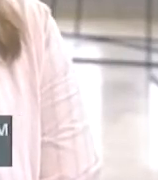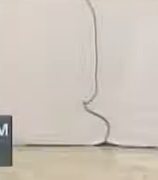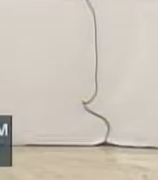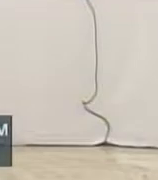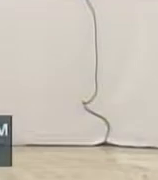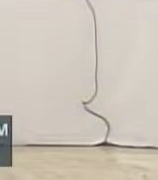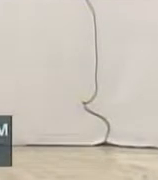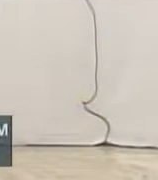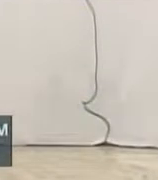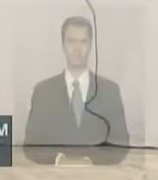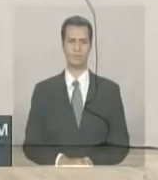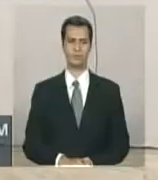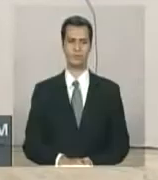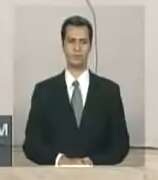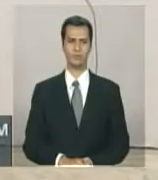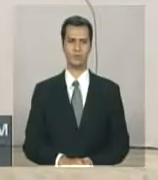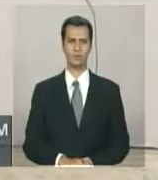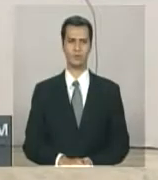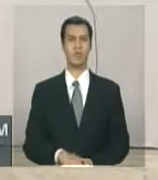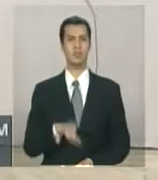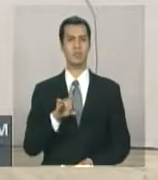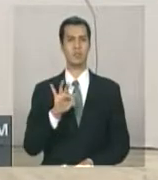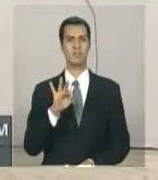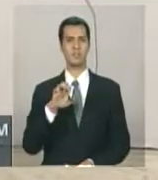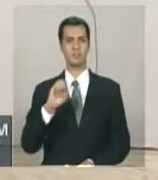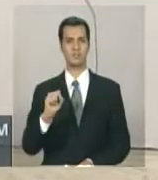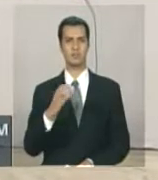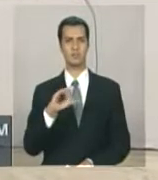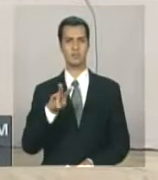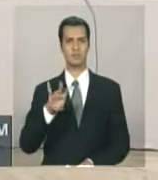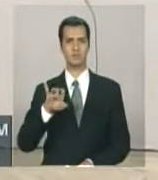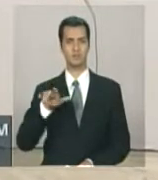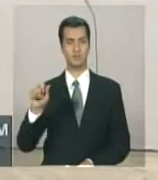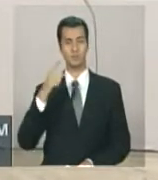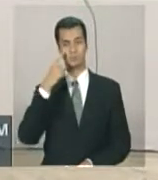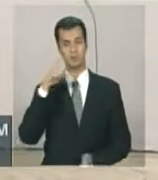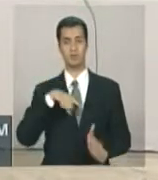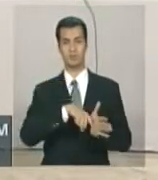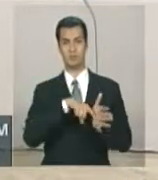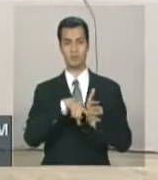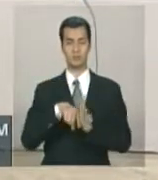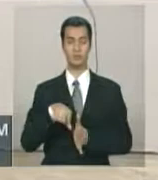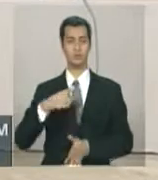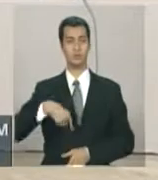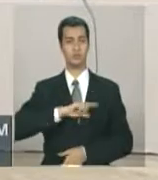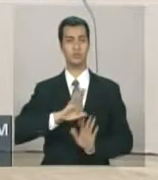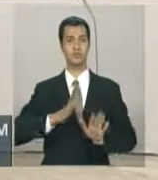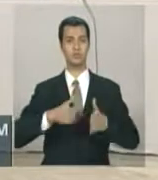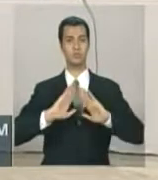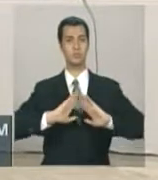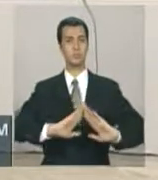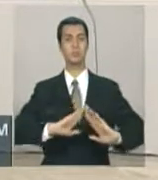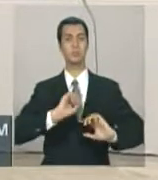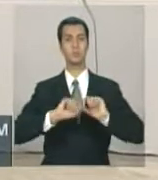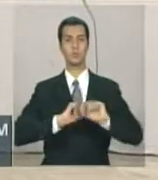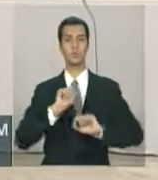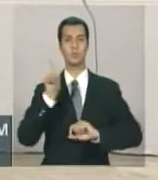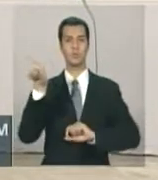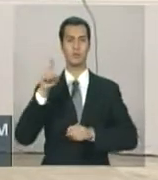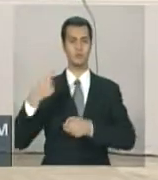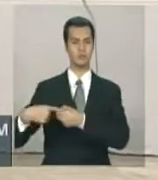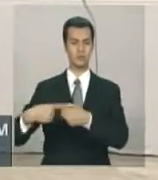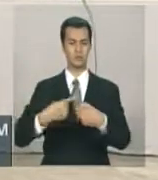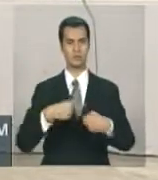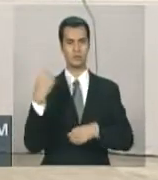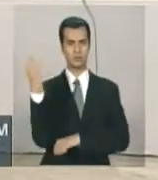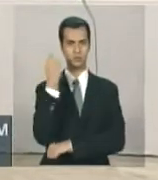O pleito está sendo analisado pela Secretaria de Defesa Civil, caso a caso. Nós temos um pedido já para um conjunto de municípios do Rio Grande do Sul. Acredito que amanhã já